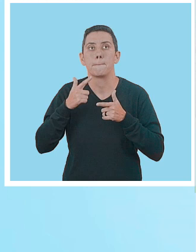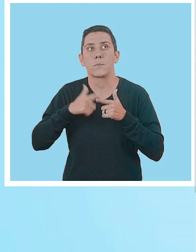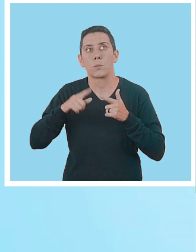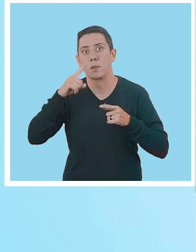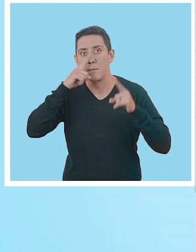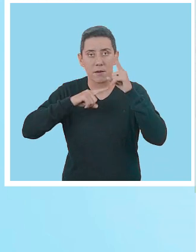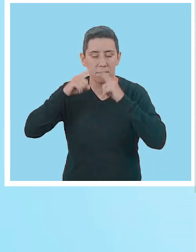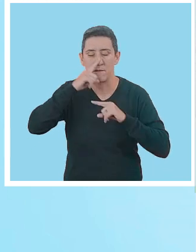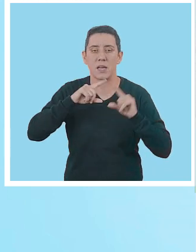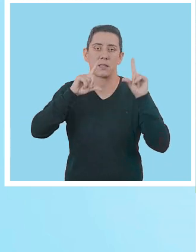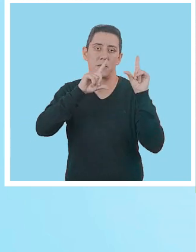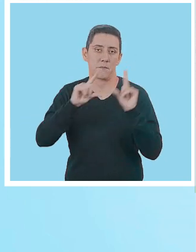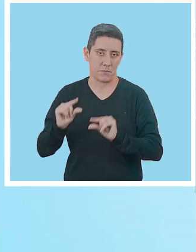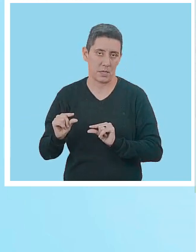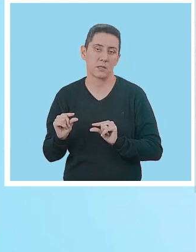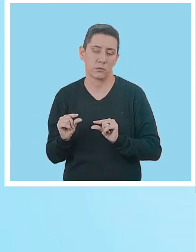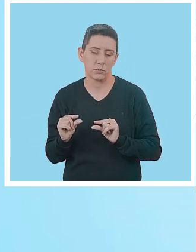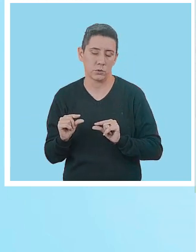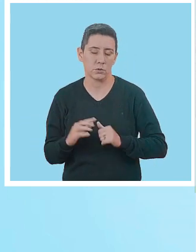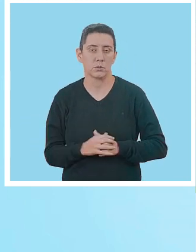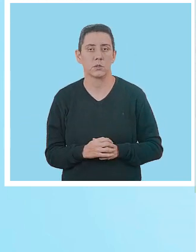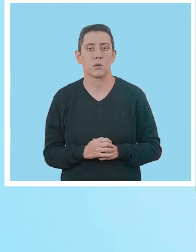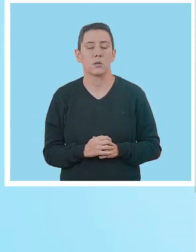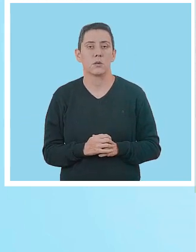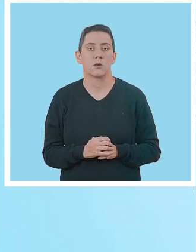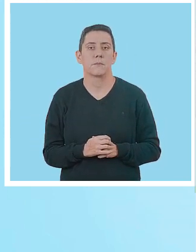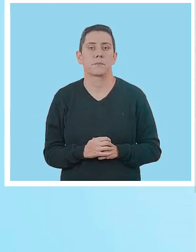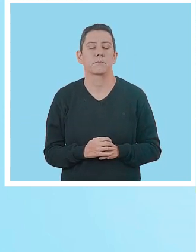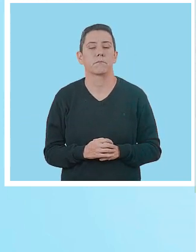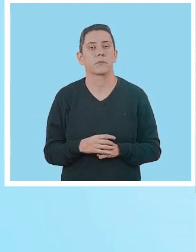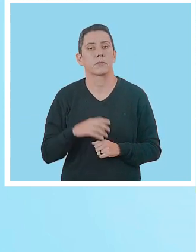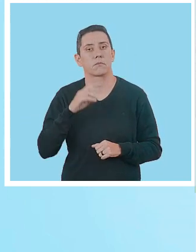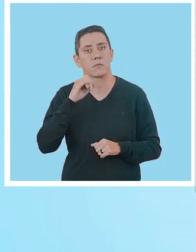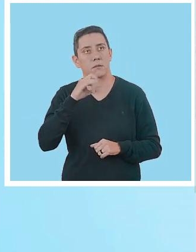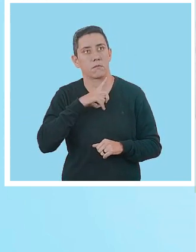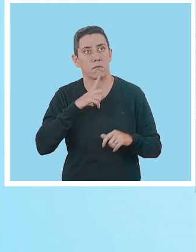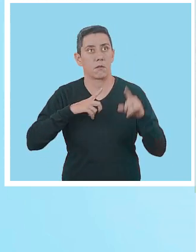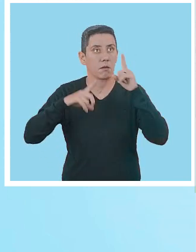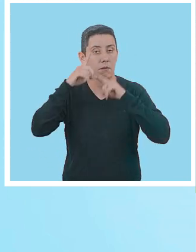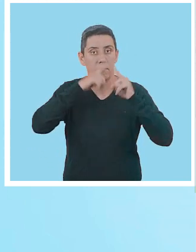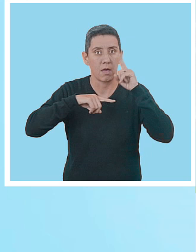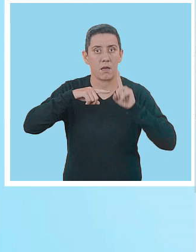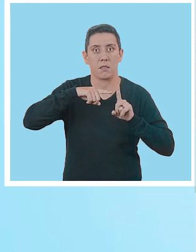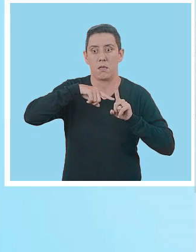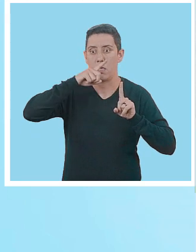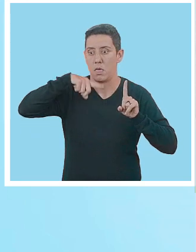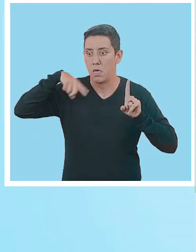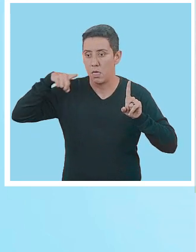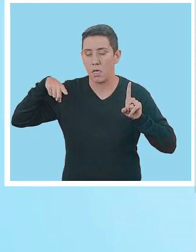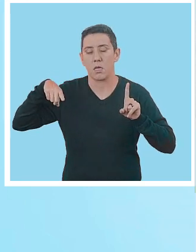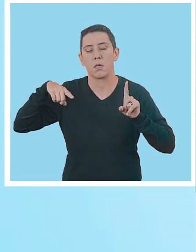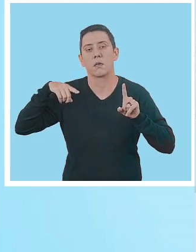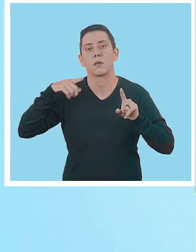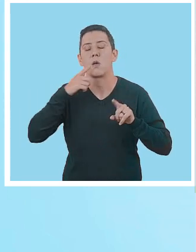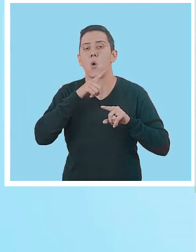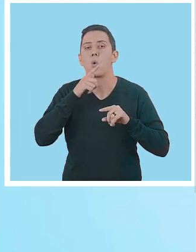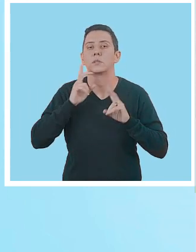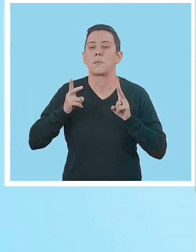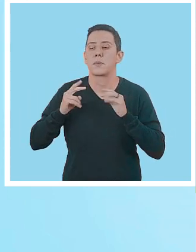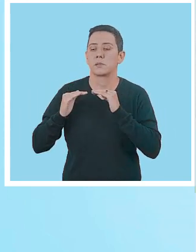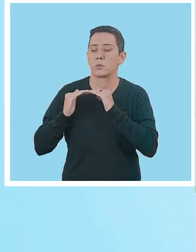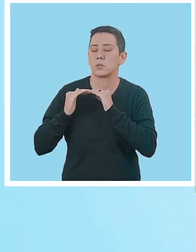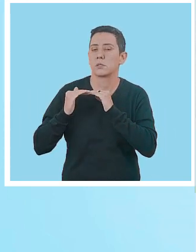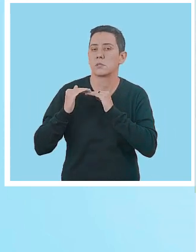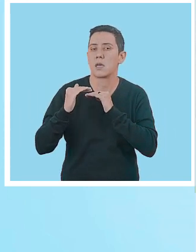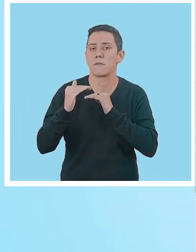da fonte então tirando a intermitência você deixa a rede mais estável né e